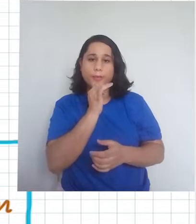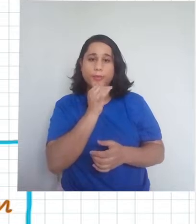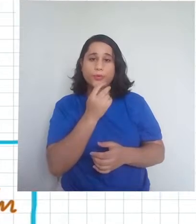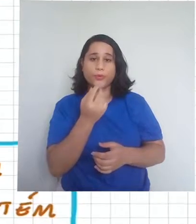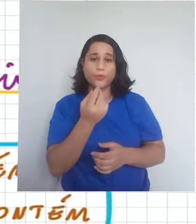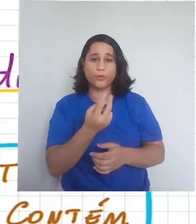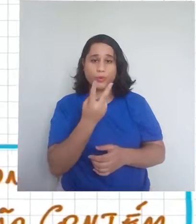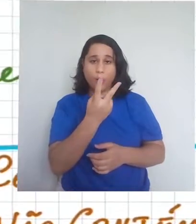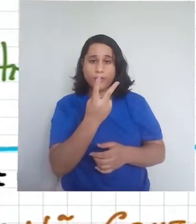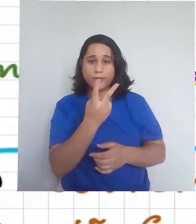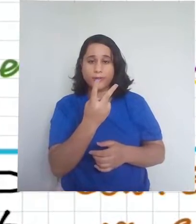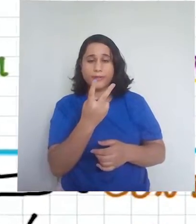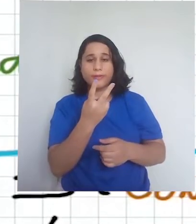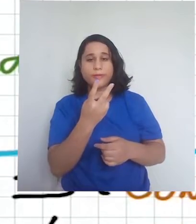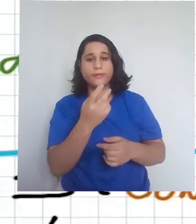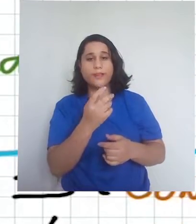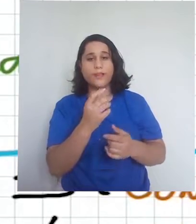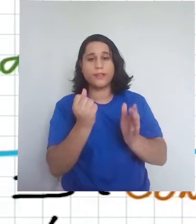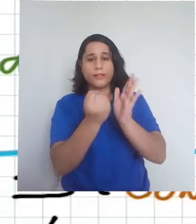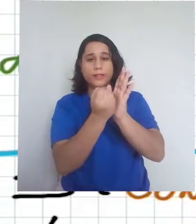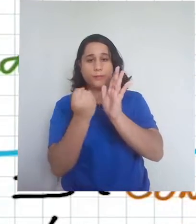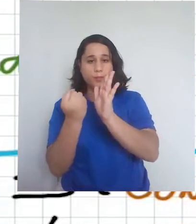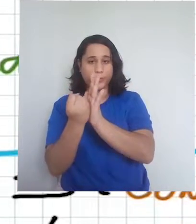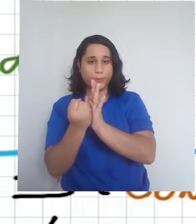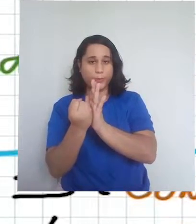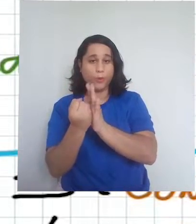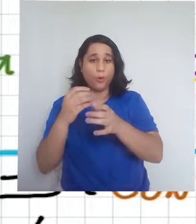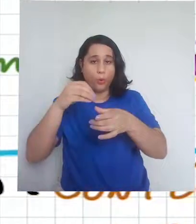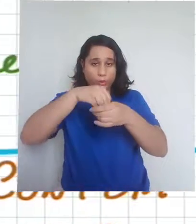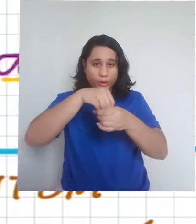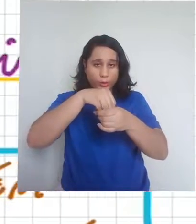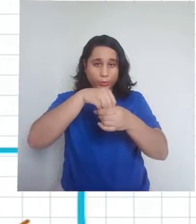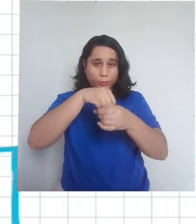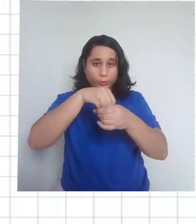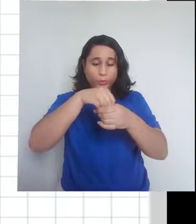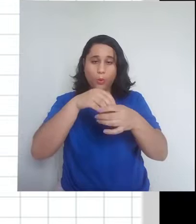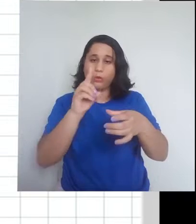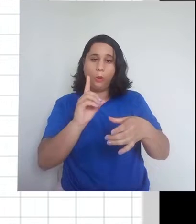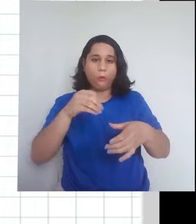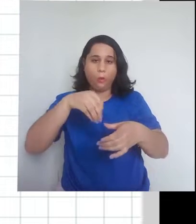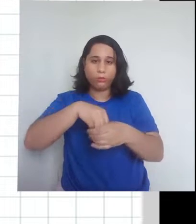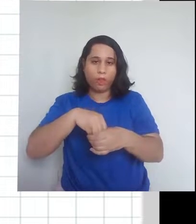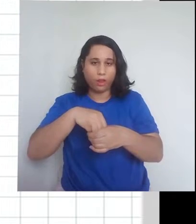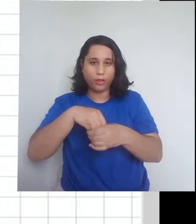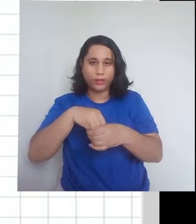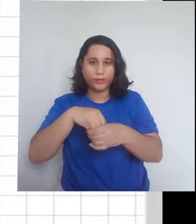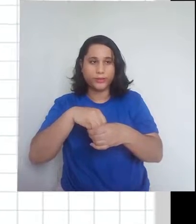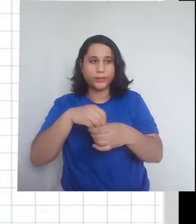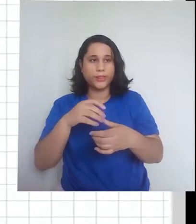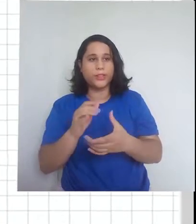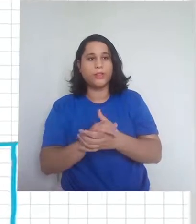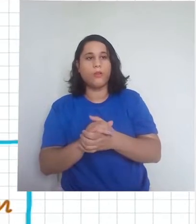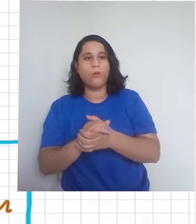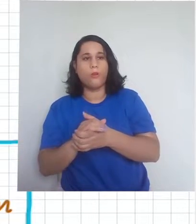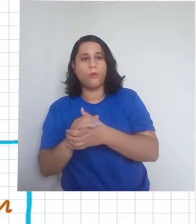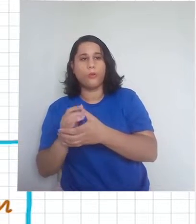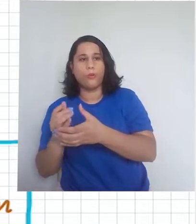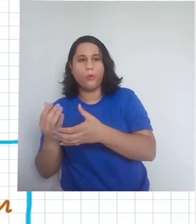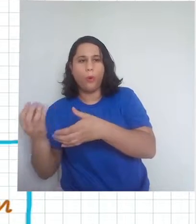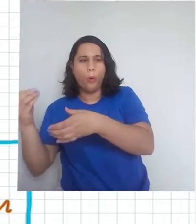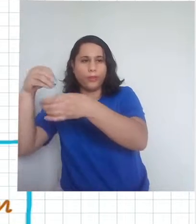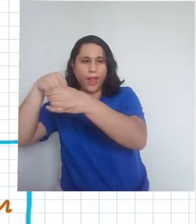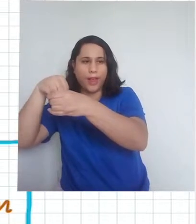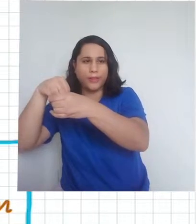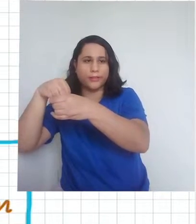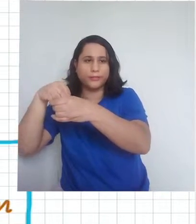símbolos aqui. O de contido, não contido, contém e não contém. Viu que um eu pintei